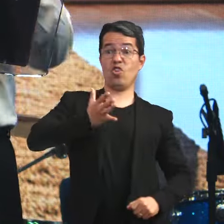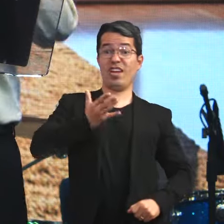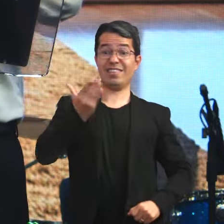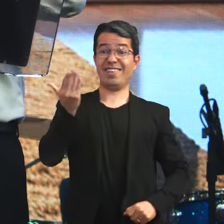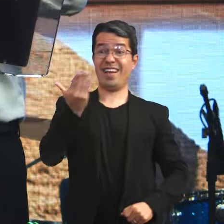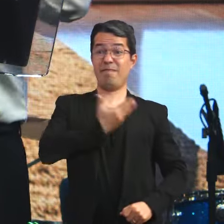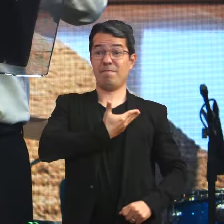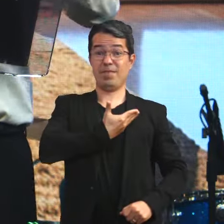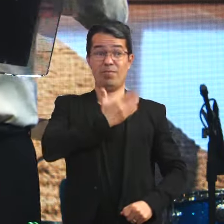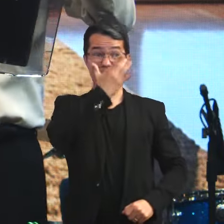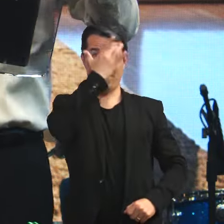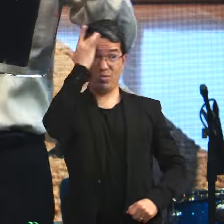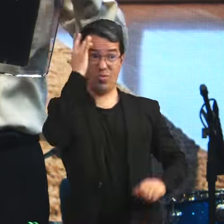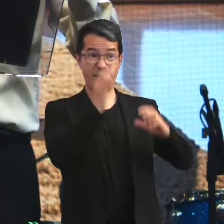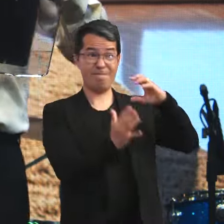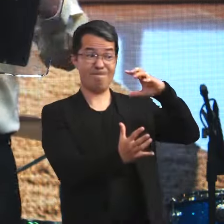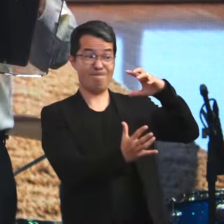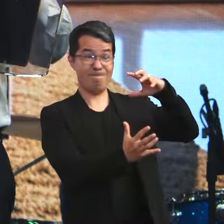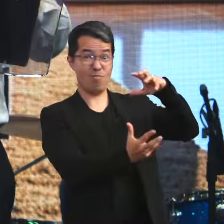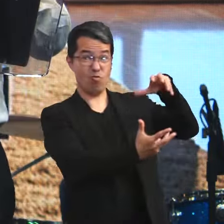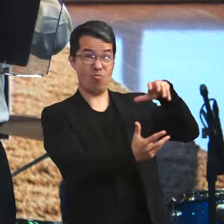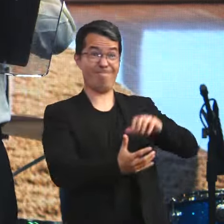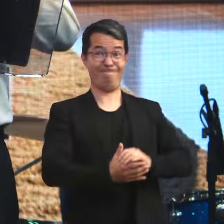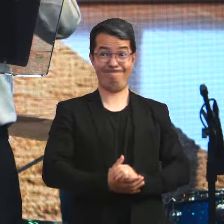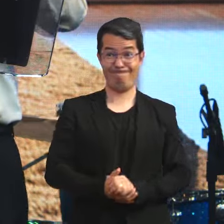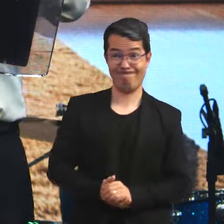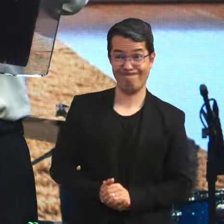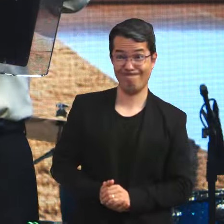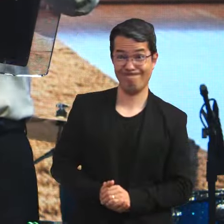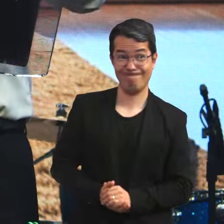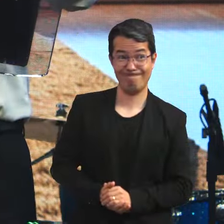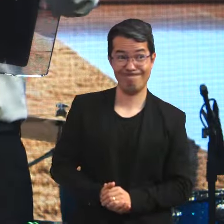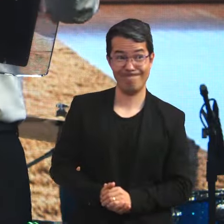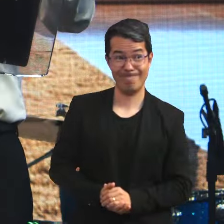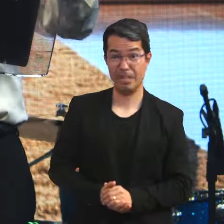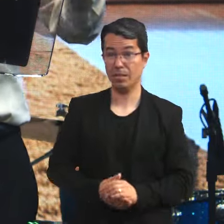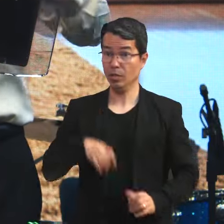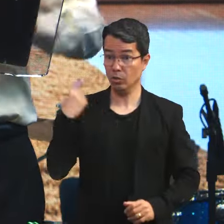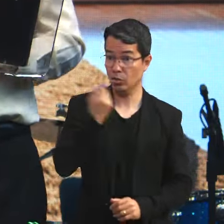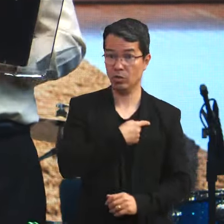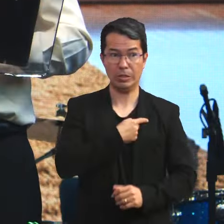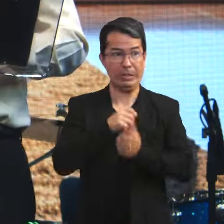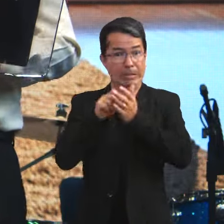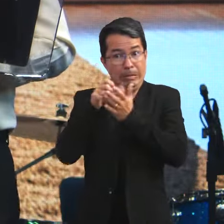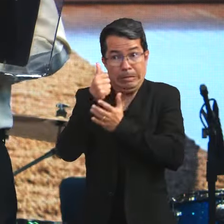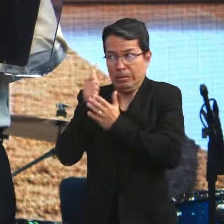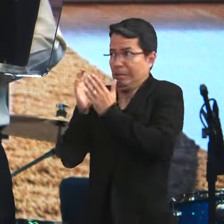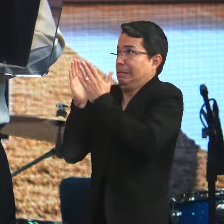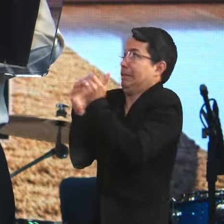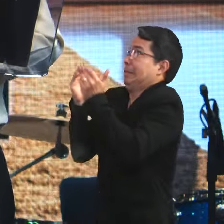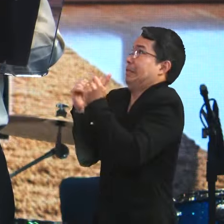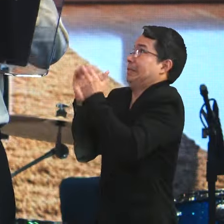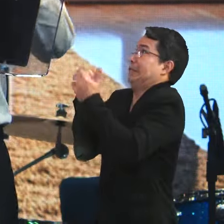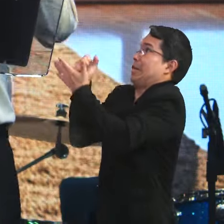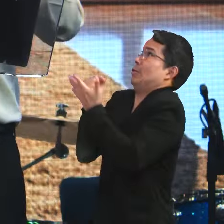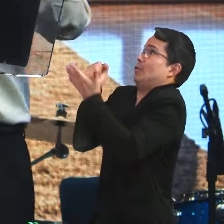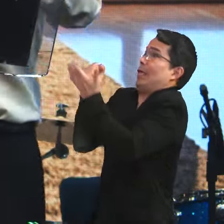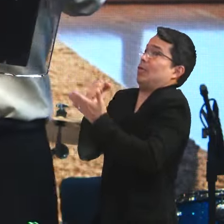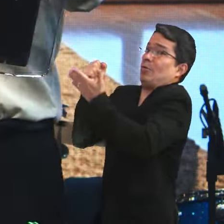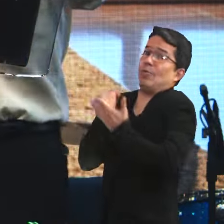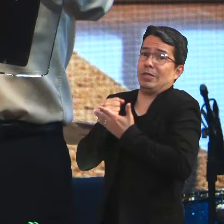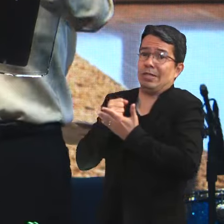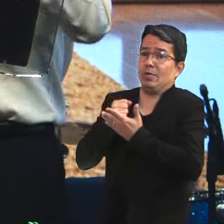de conforto debemos aprend a con católi